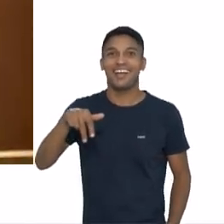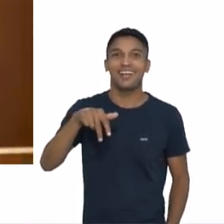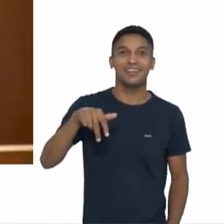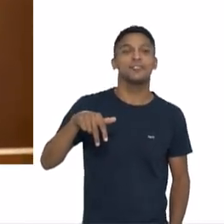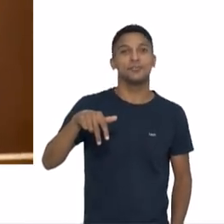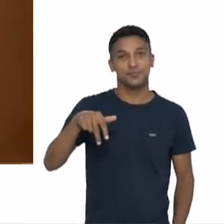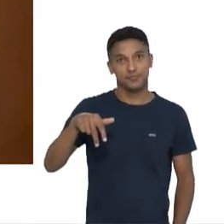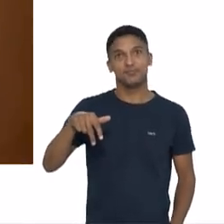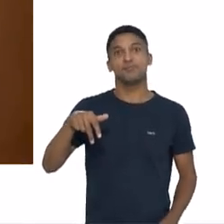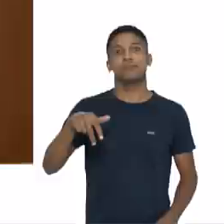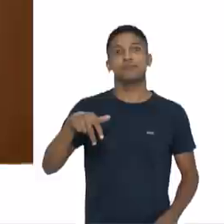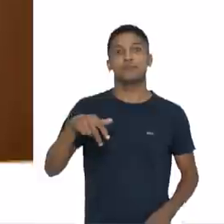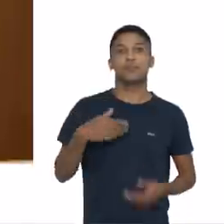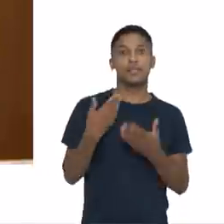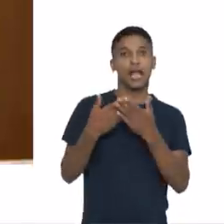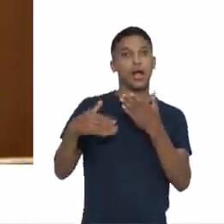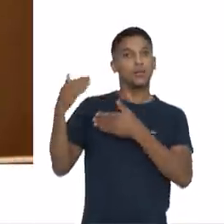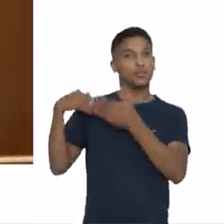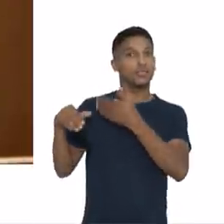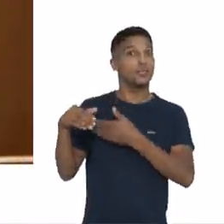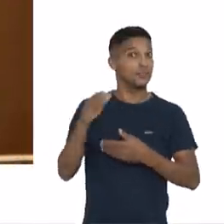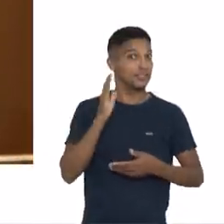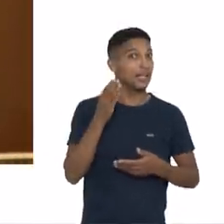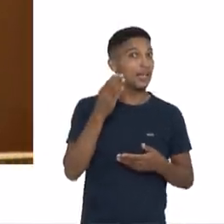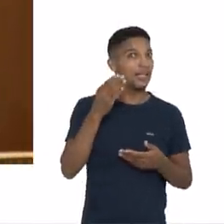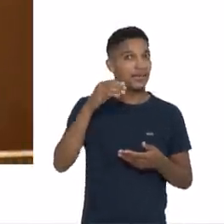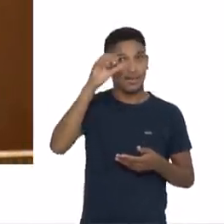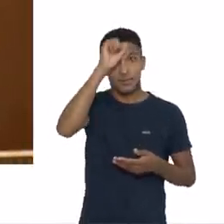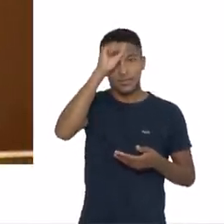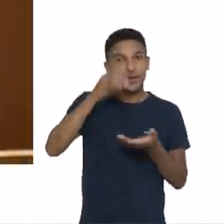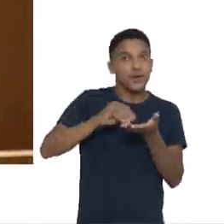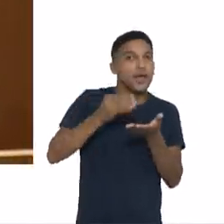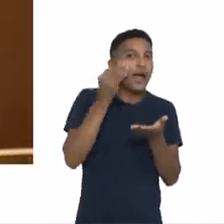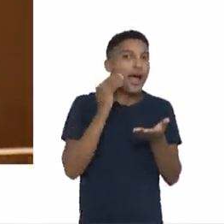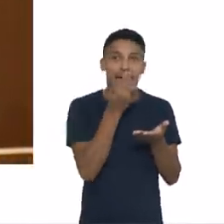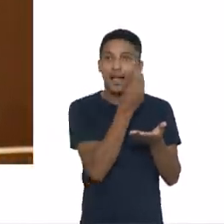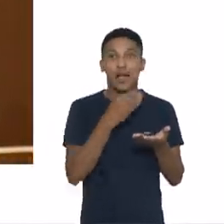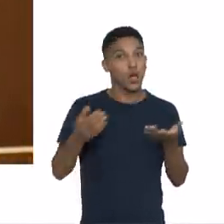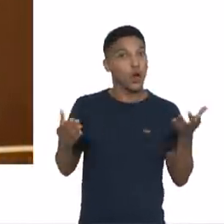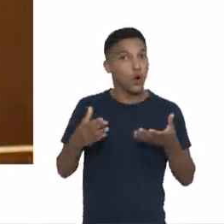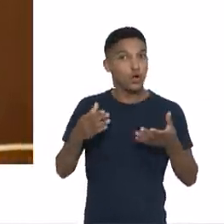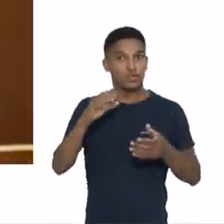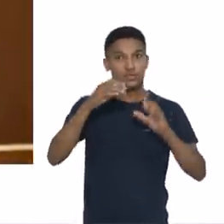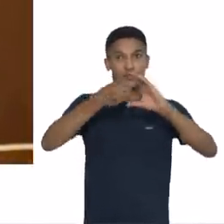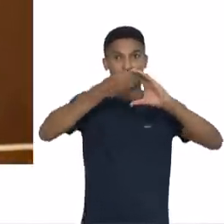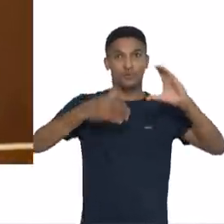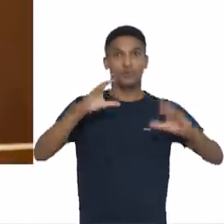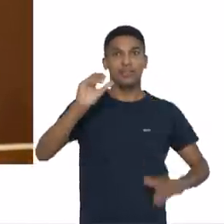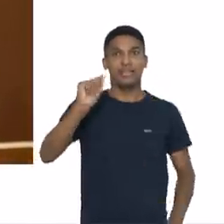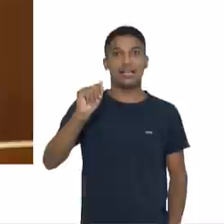aula passada vocês já aprenderam a maquiagem, hoje a caracterização.